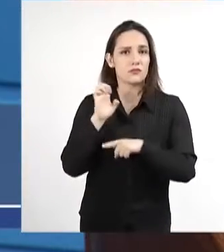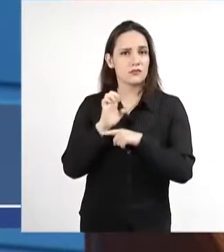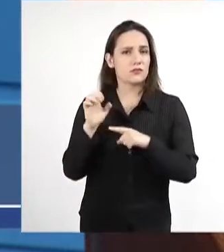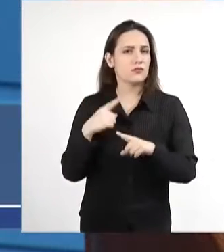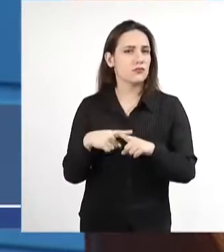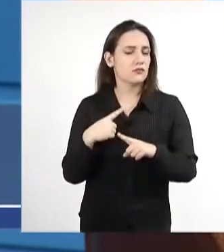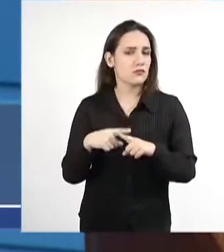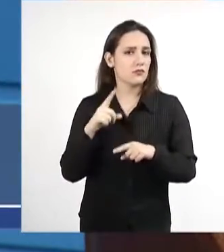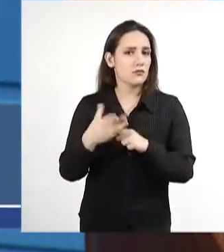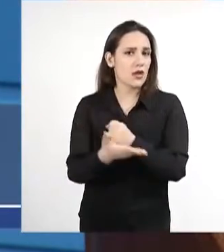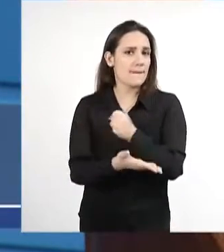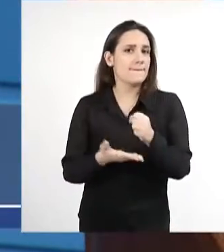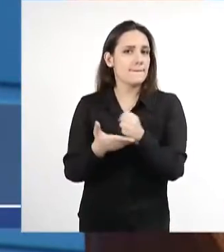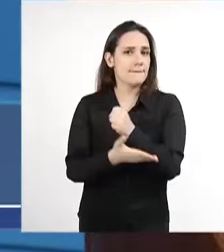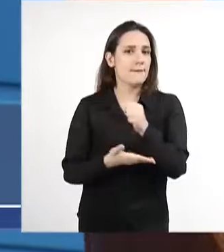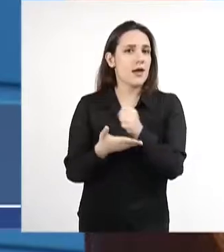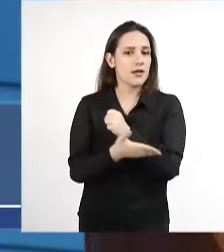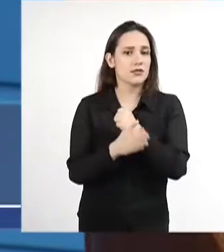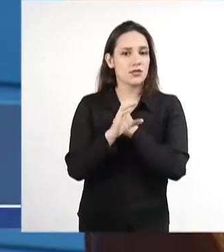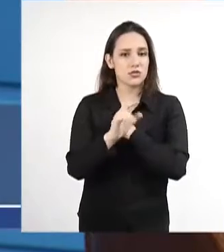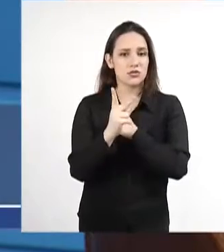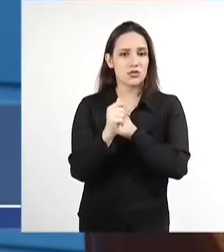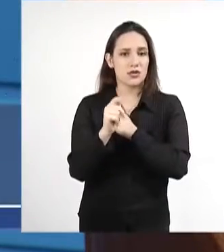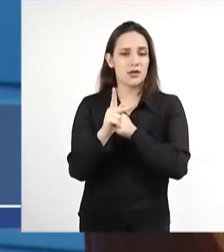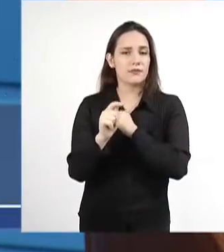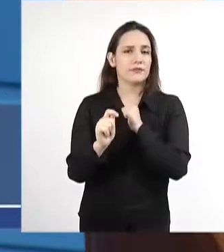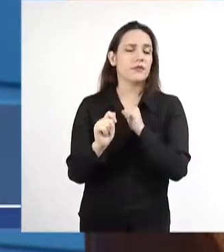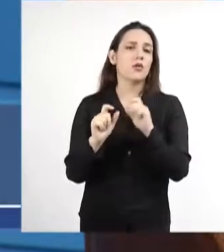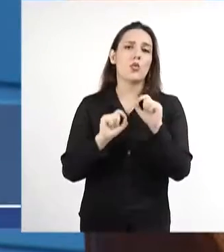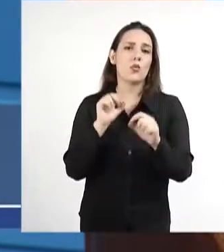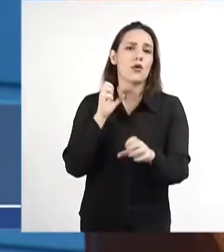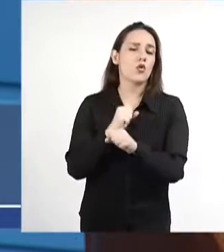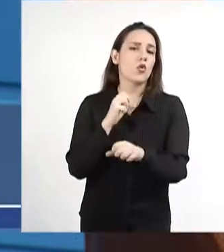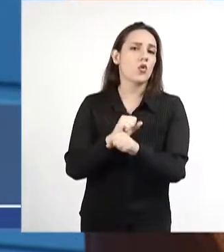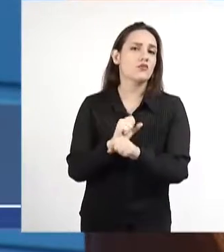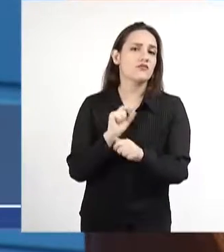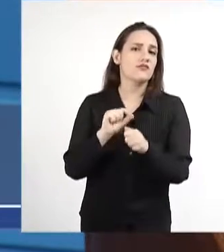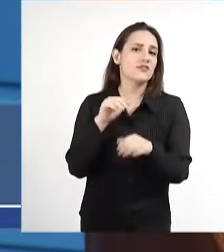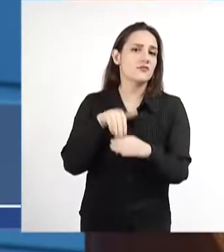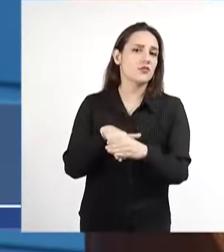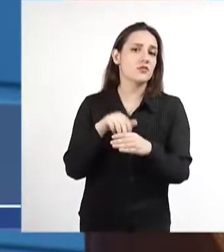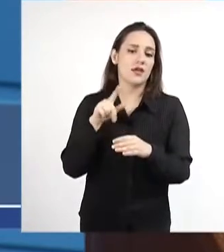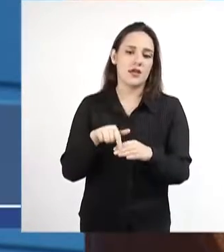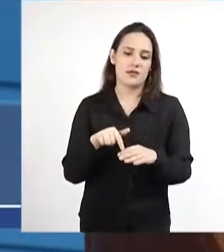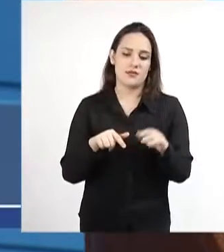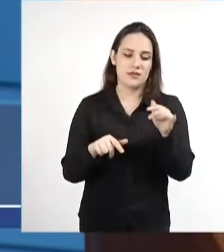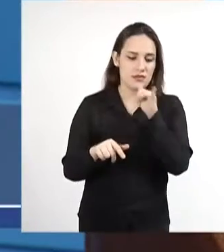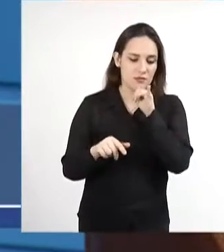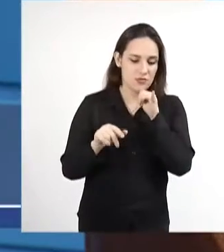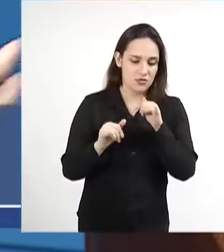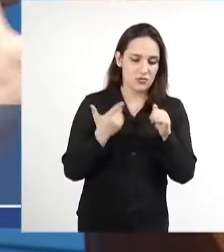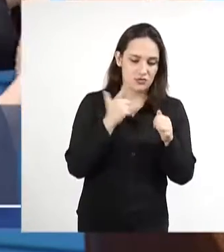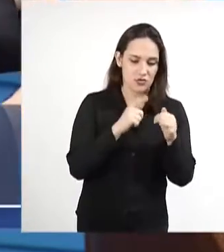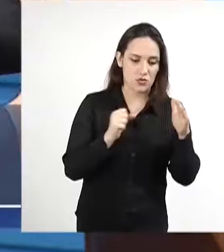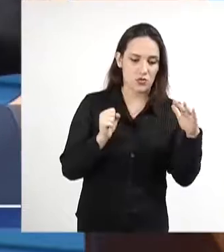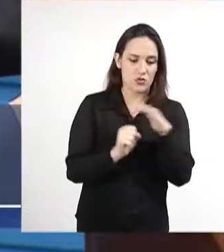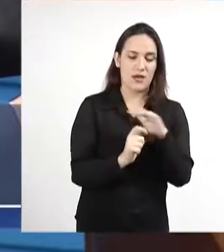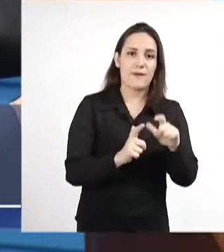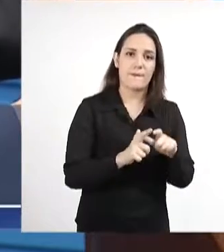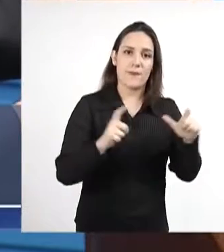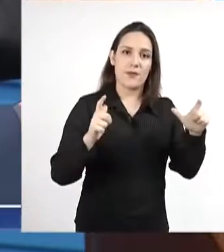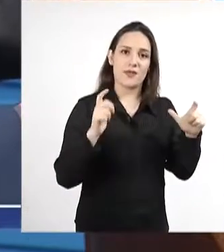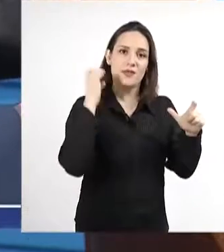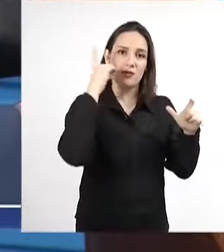A base da chapa de uma eleição majoritária é o proporcional. Então, nós participamos